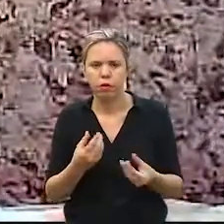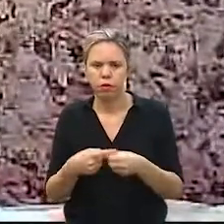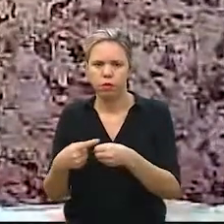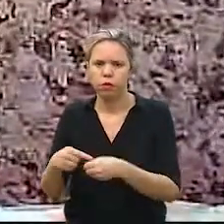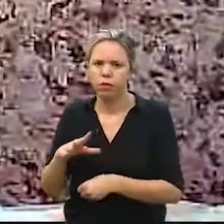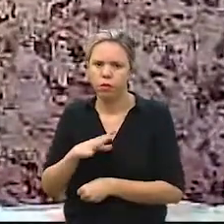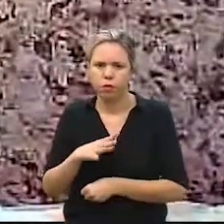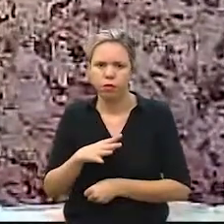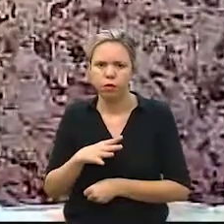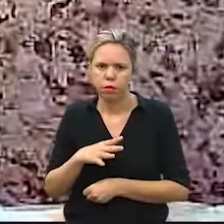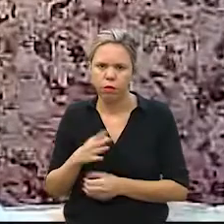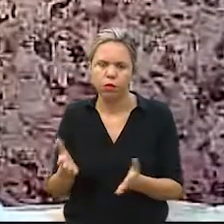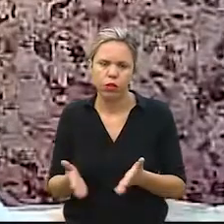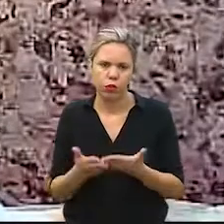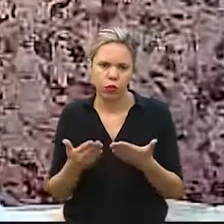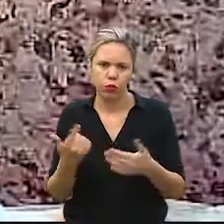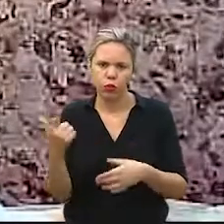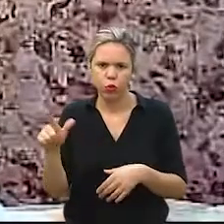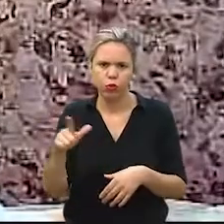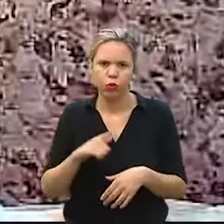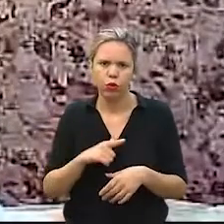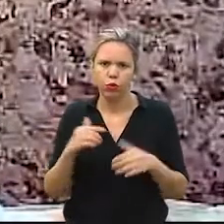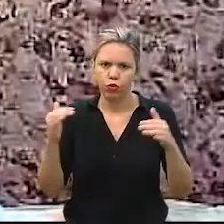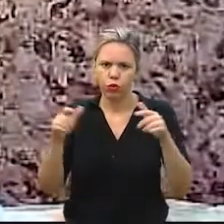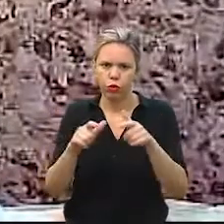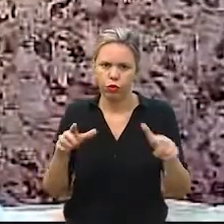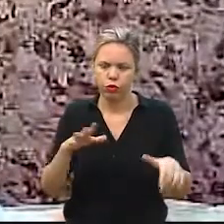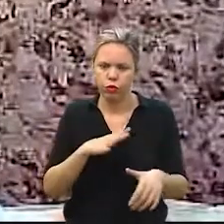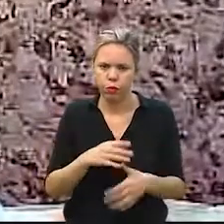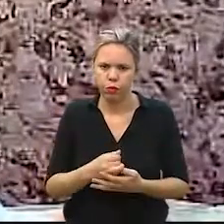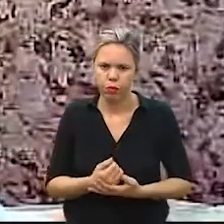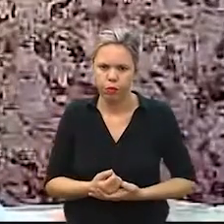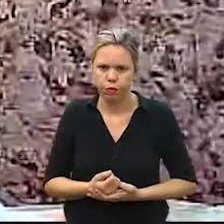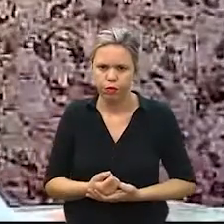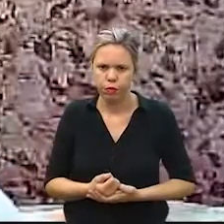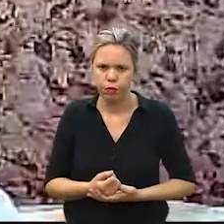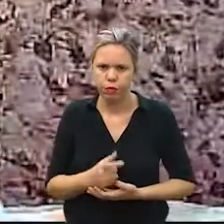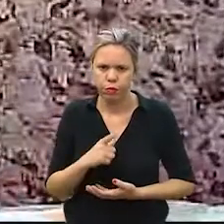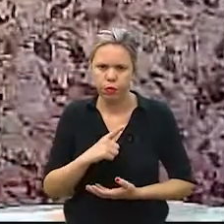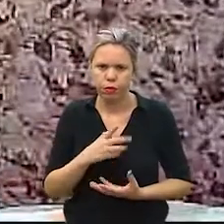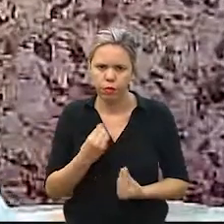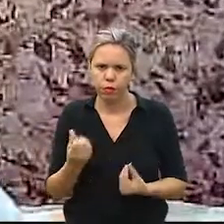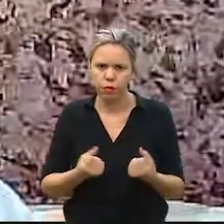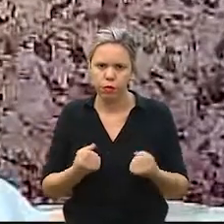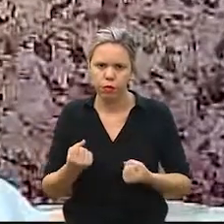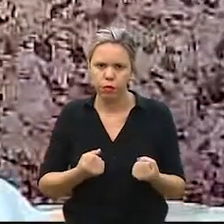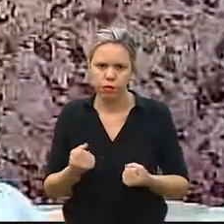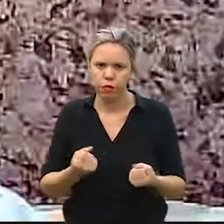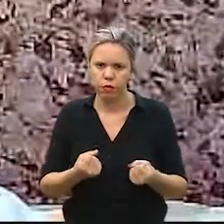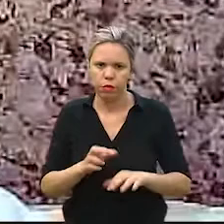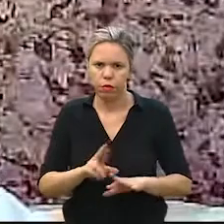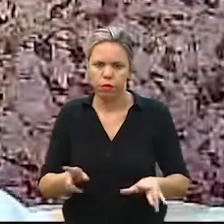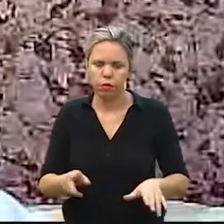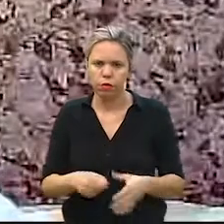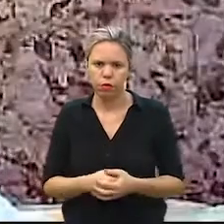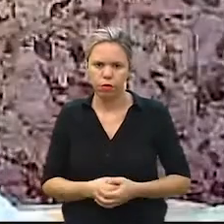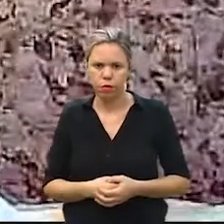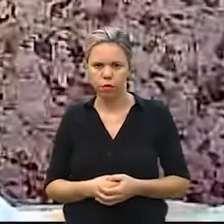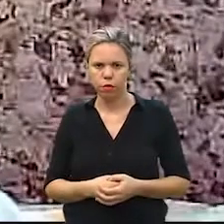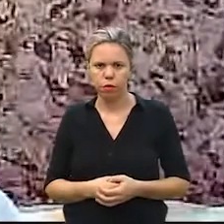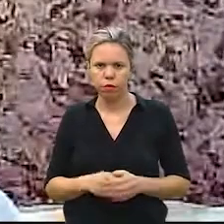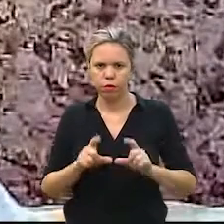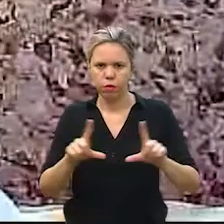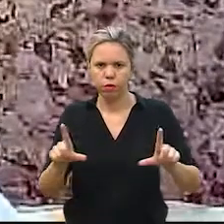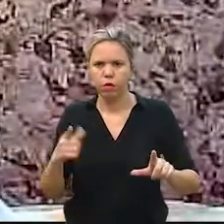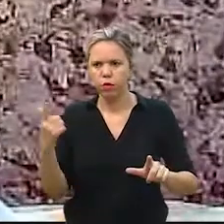municípios na periferia de algumas grandes metrópoles que tem muito carro, mas os carros são